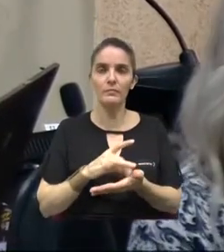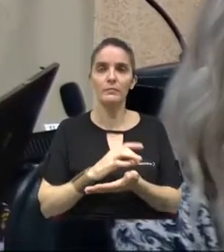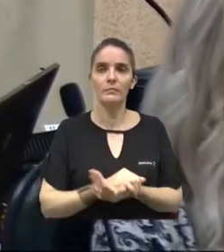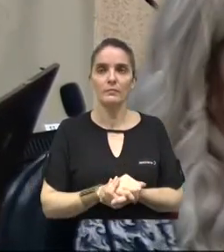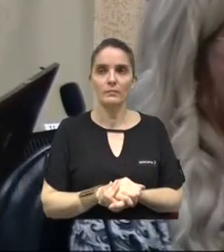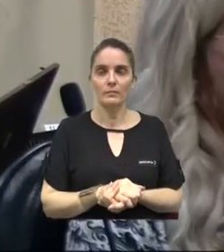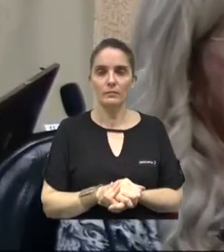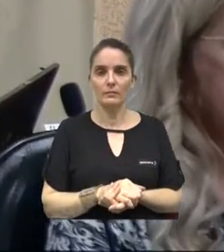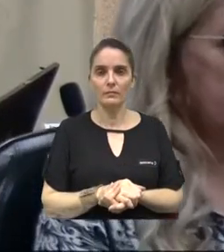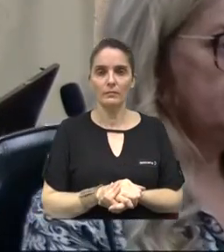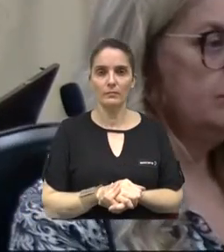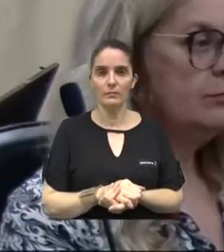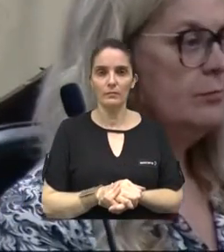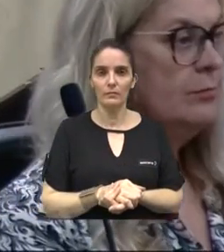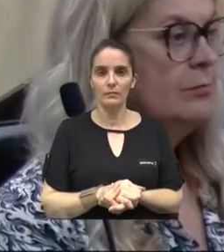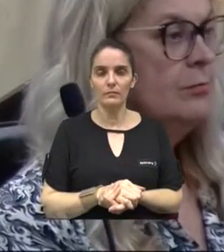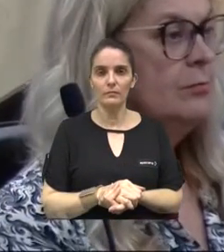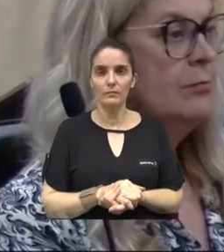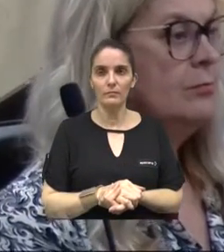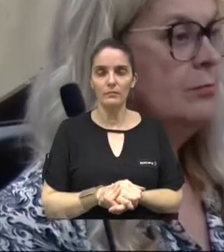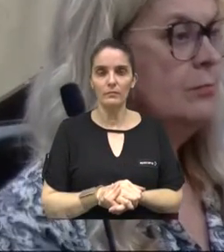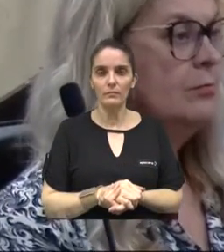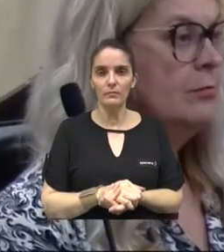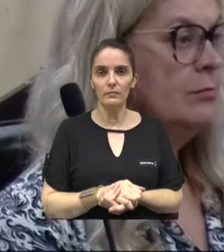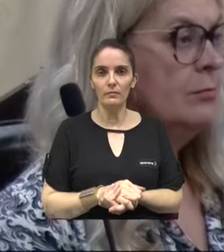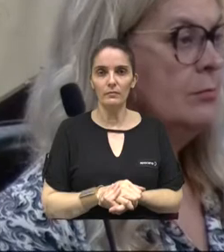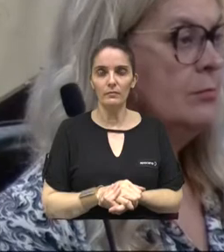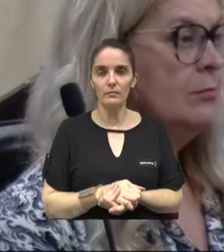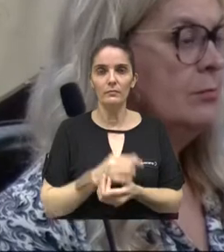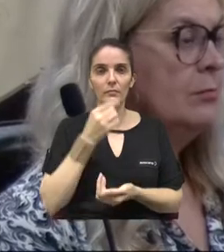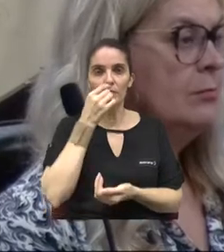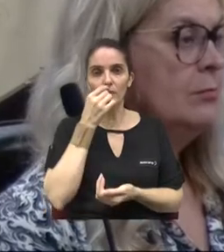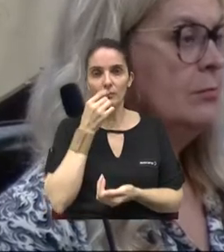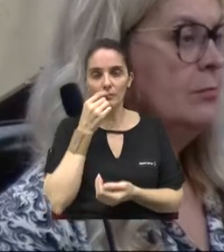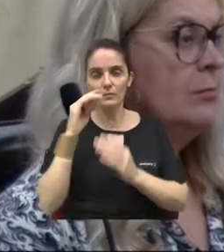me lembro, na minha época de Cotil,